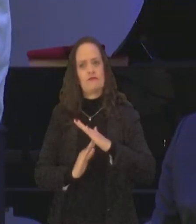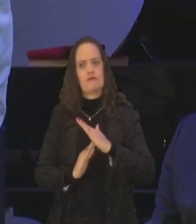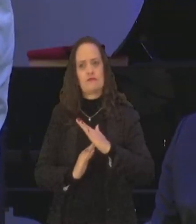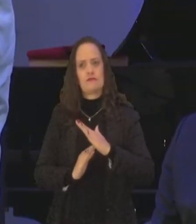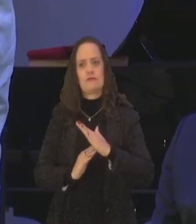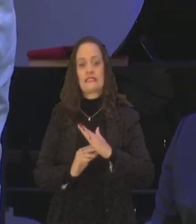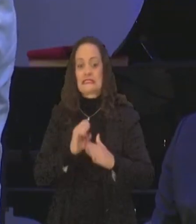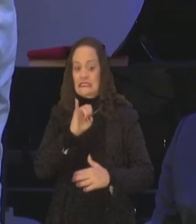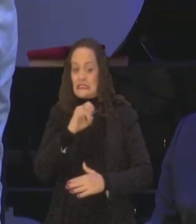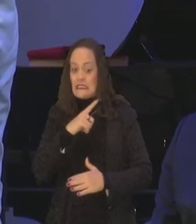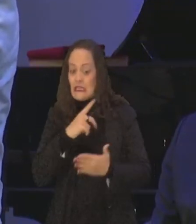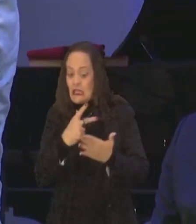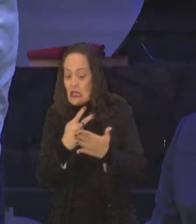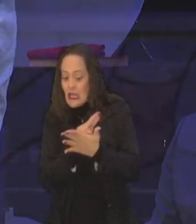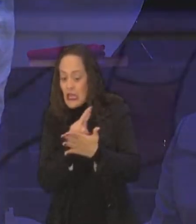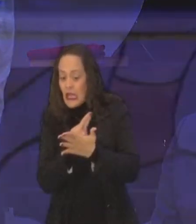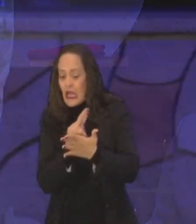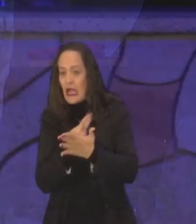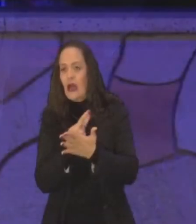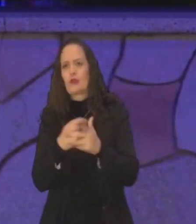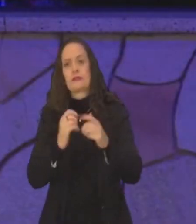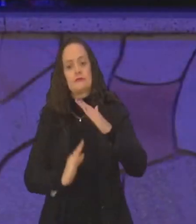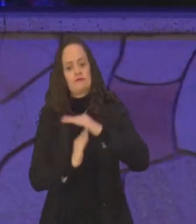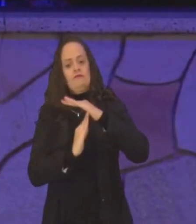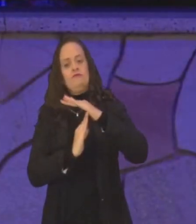erro. O nosso amor, a nossa compaixão,